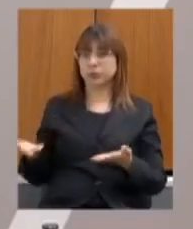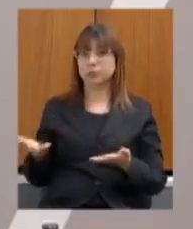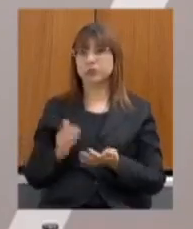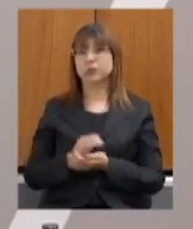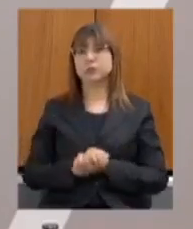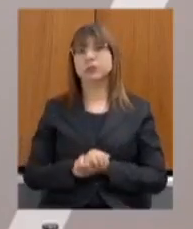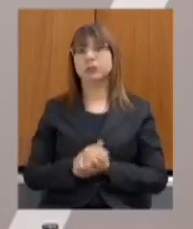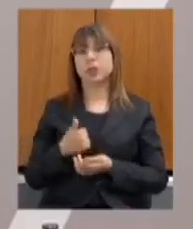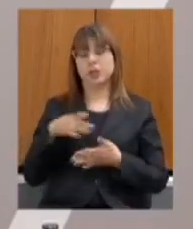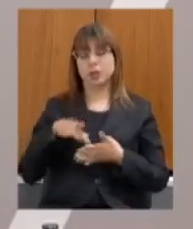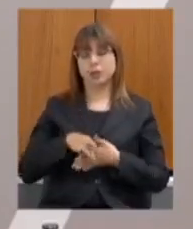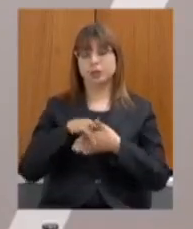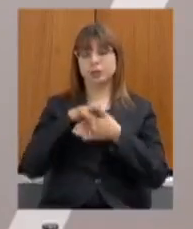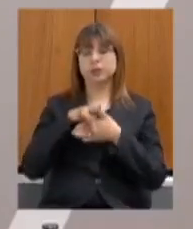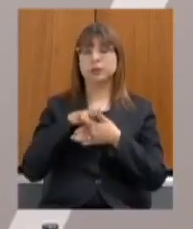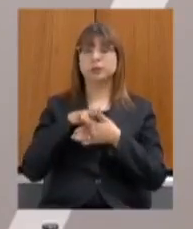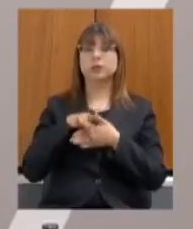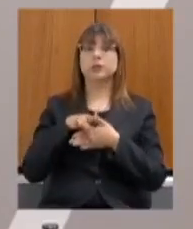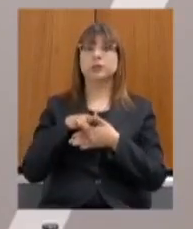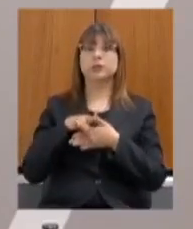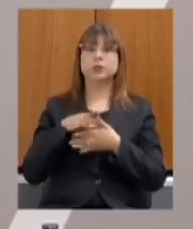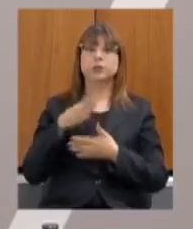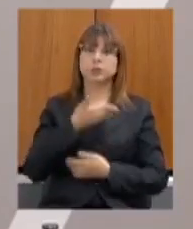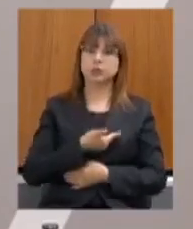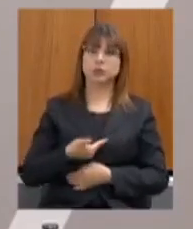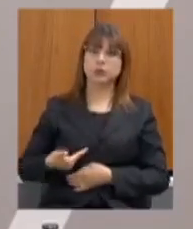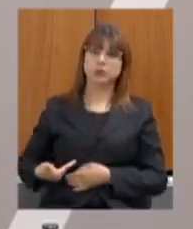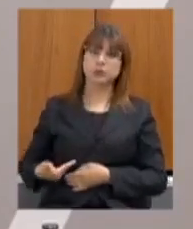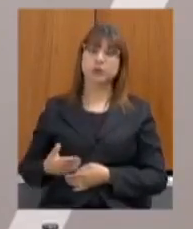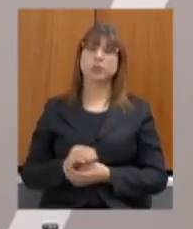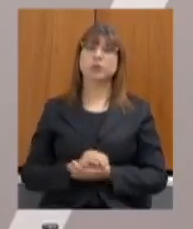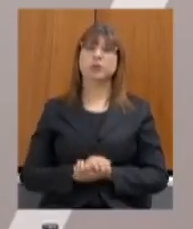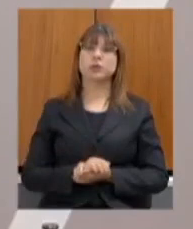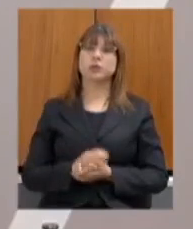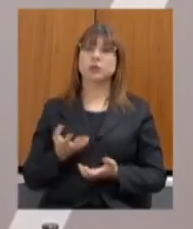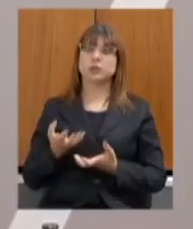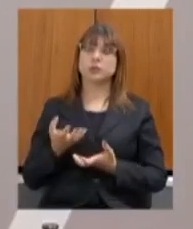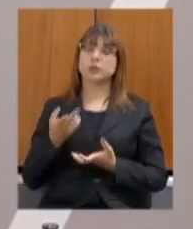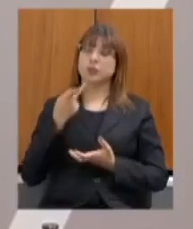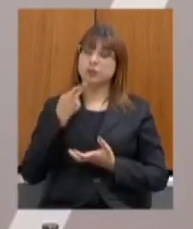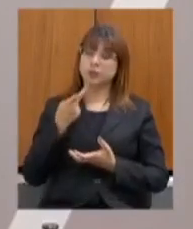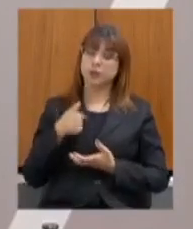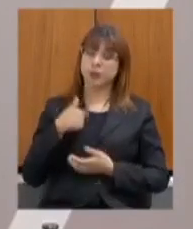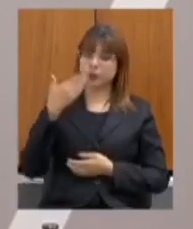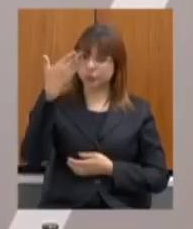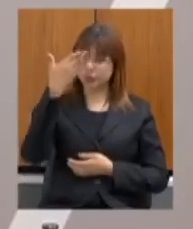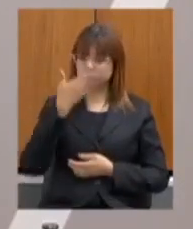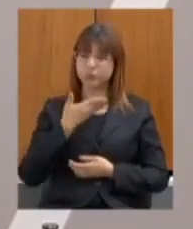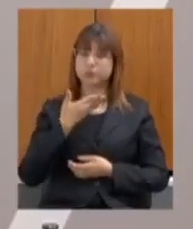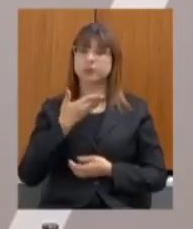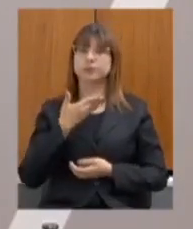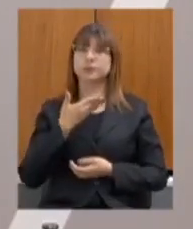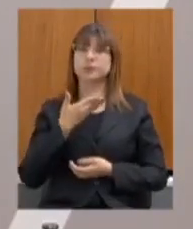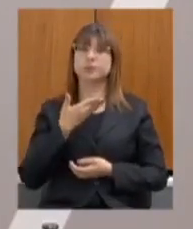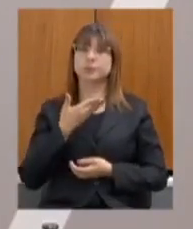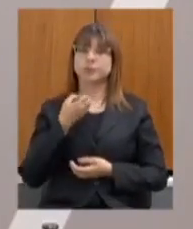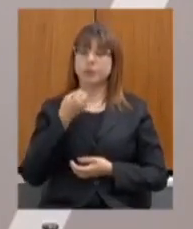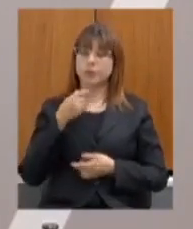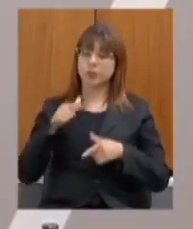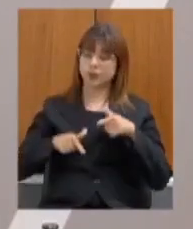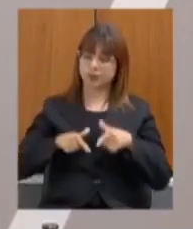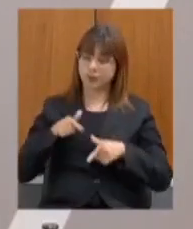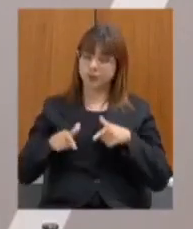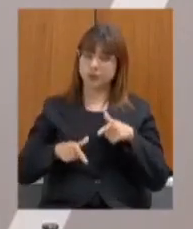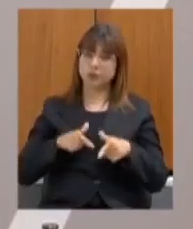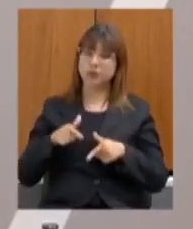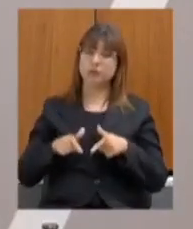aqui, como líder de governo, eu quero dizer que sou testemunha desse bom trabalho que